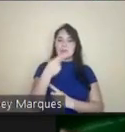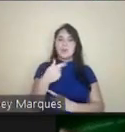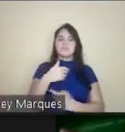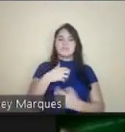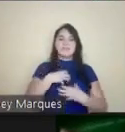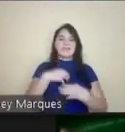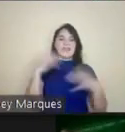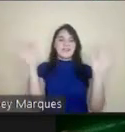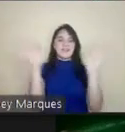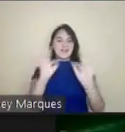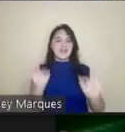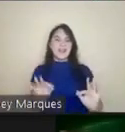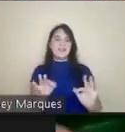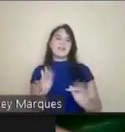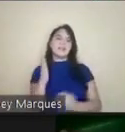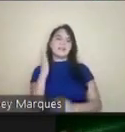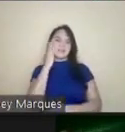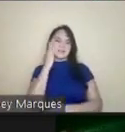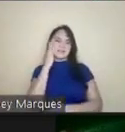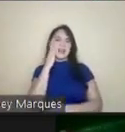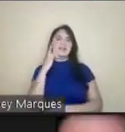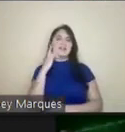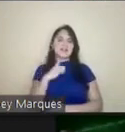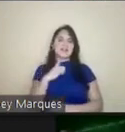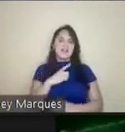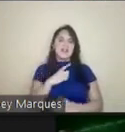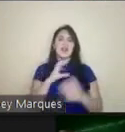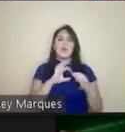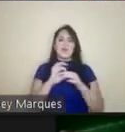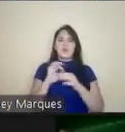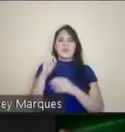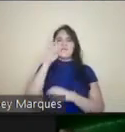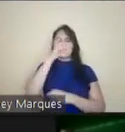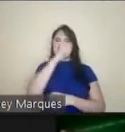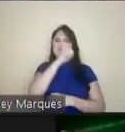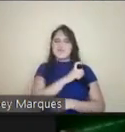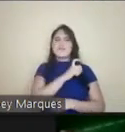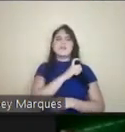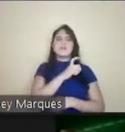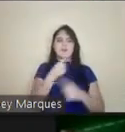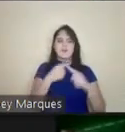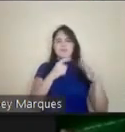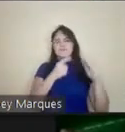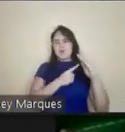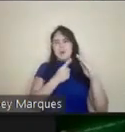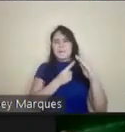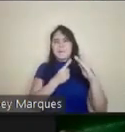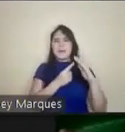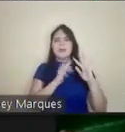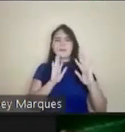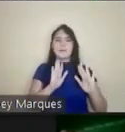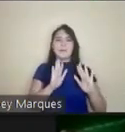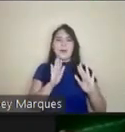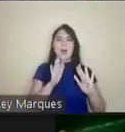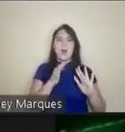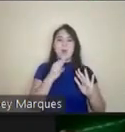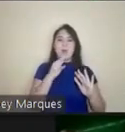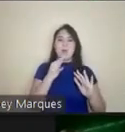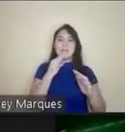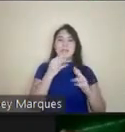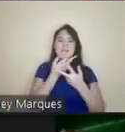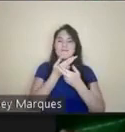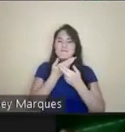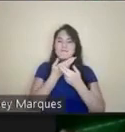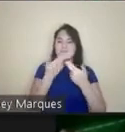feliz, embora a gente tenha passado por um momento difícil, um ano e tanto de isolamento e tal, mas o que eu conheci de gente, bicho, que eu era